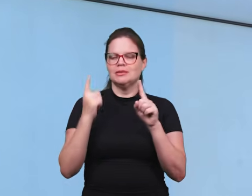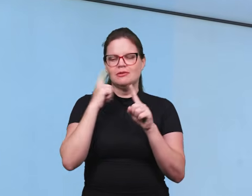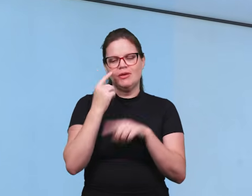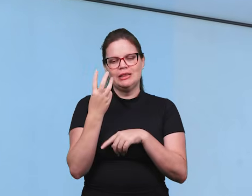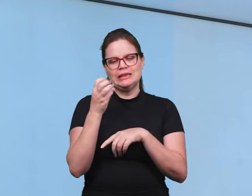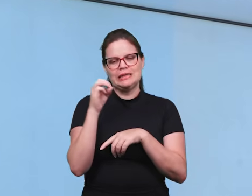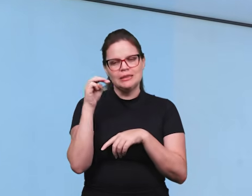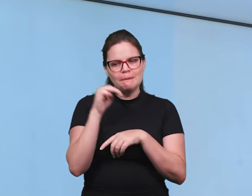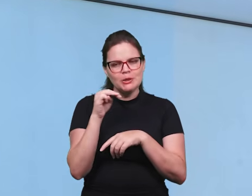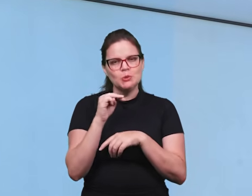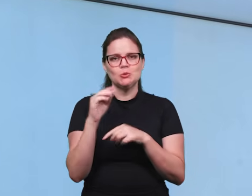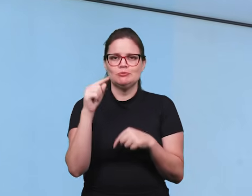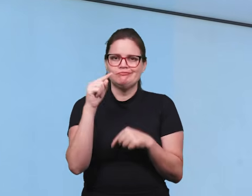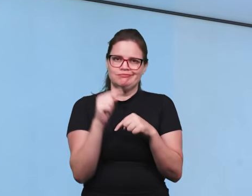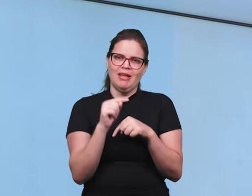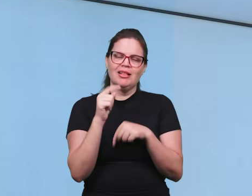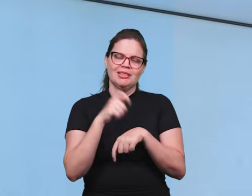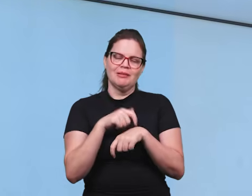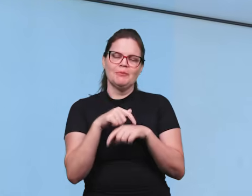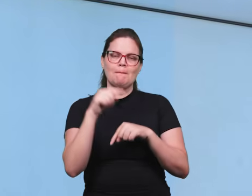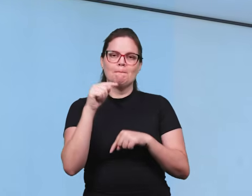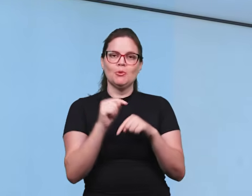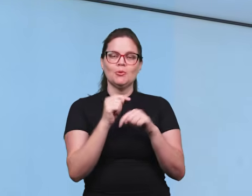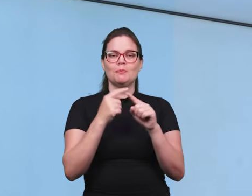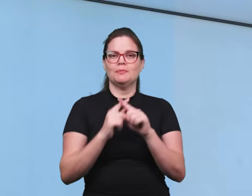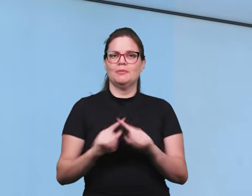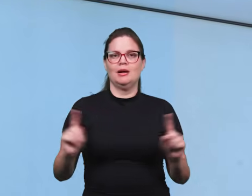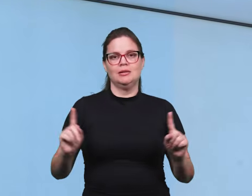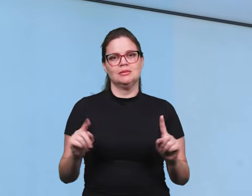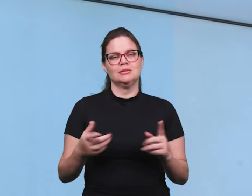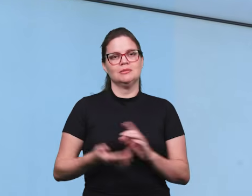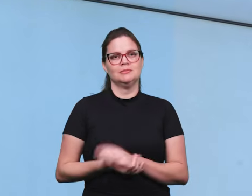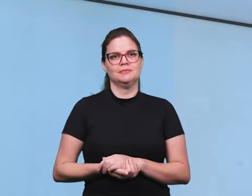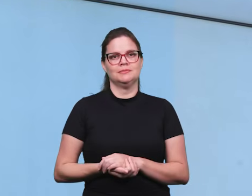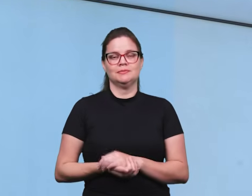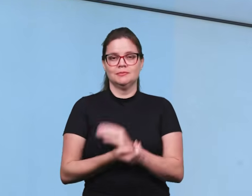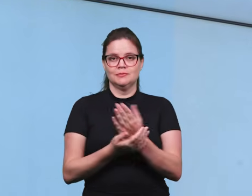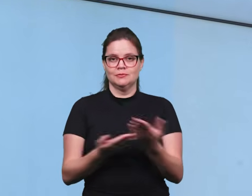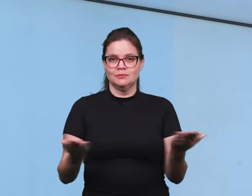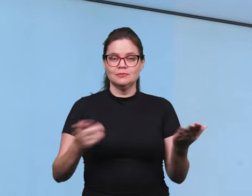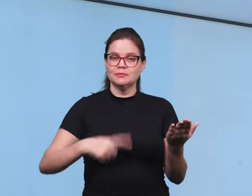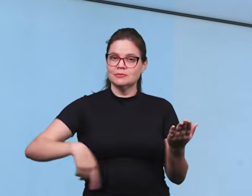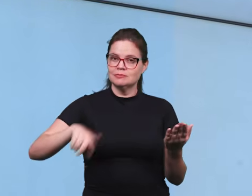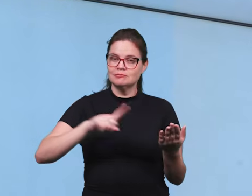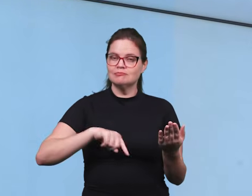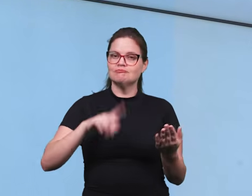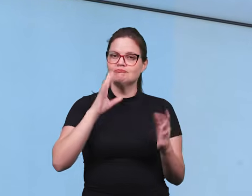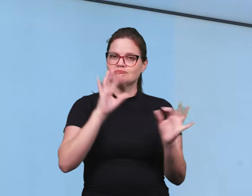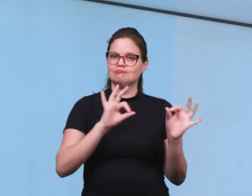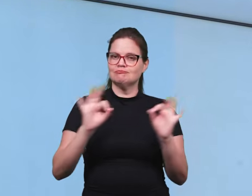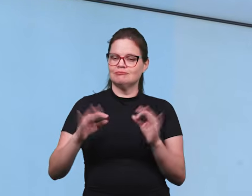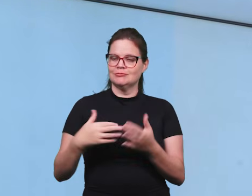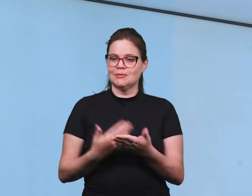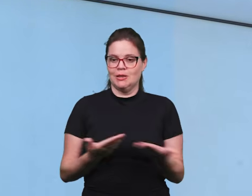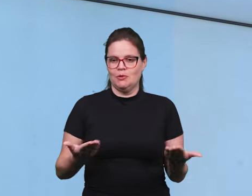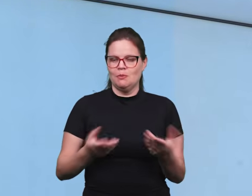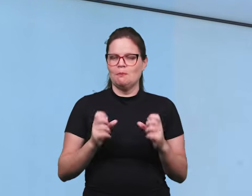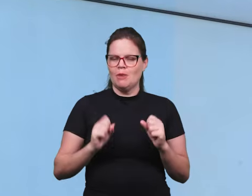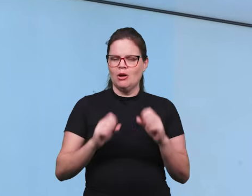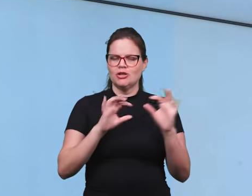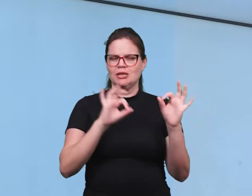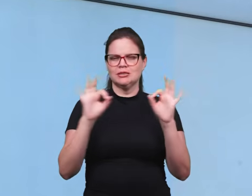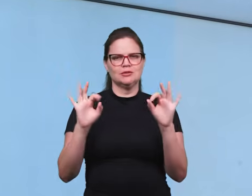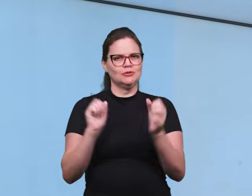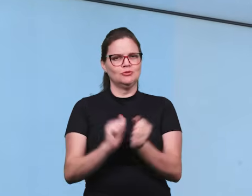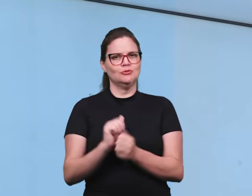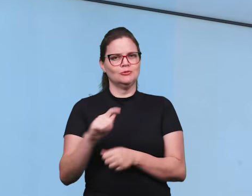Então, nós temos uma limitação por conta do tempo. Mas você que ficou conosco, acompanhe sempre o Viver com